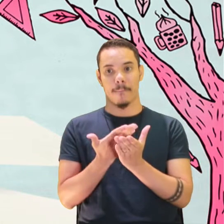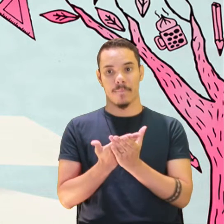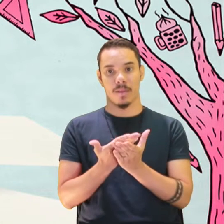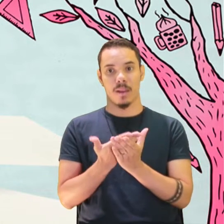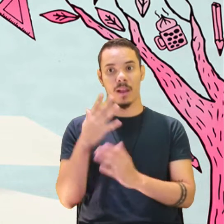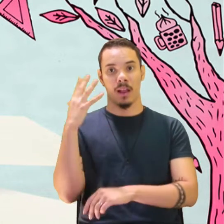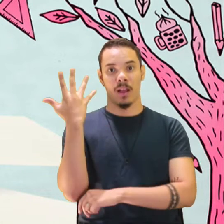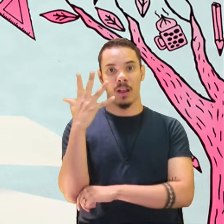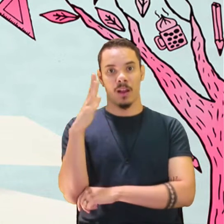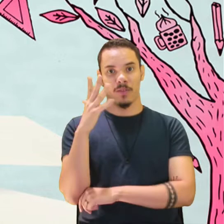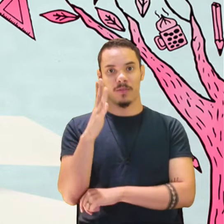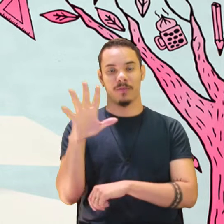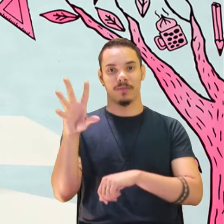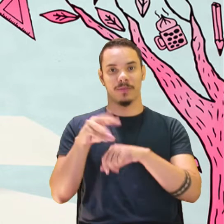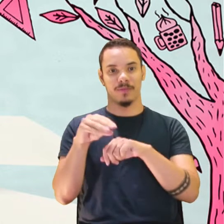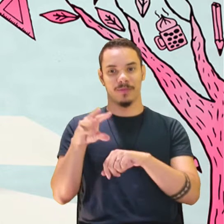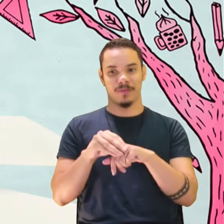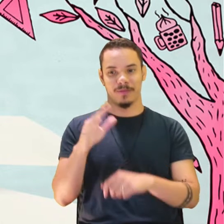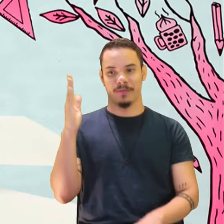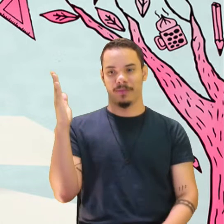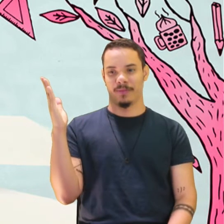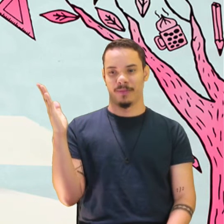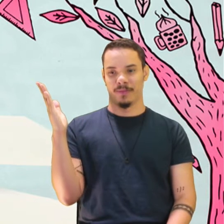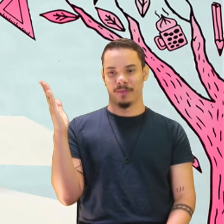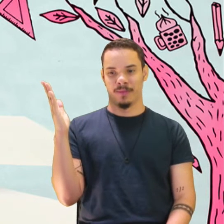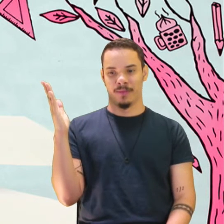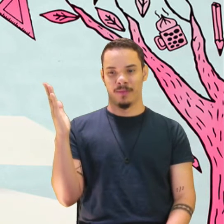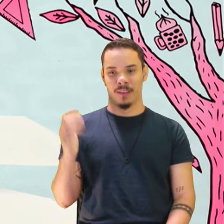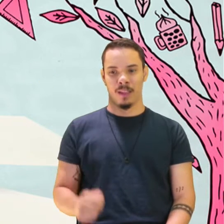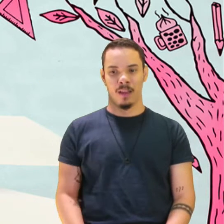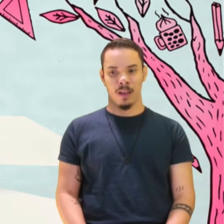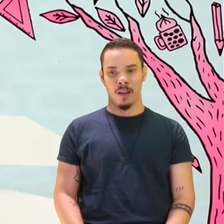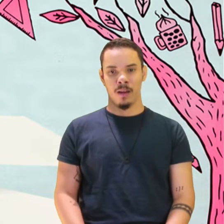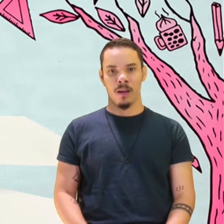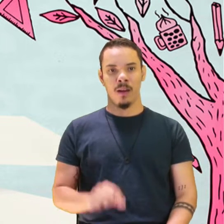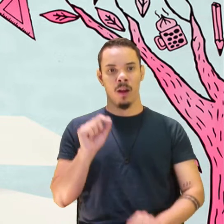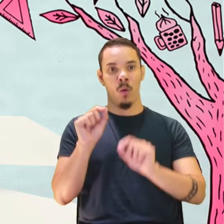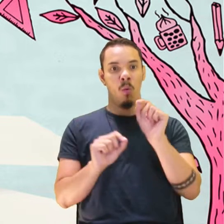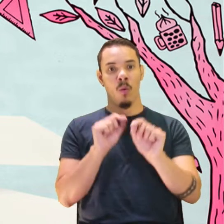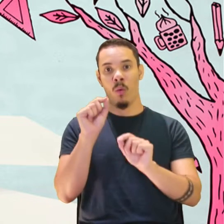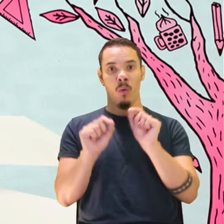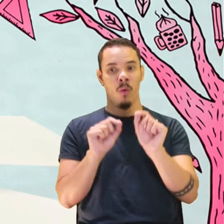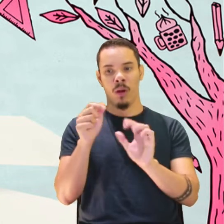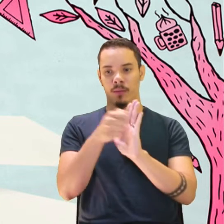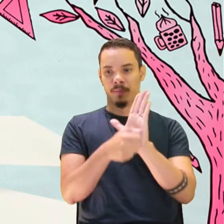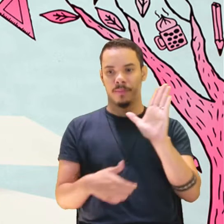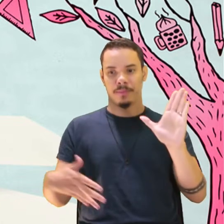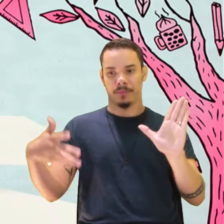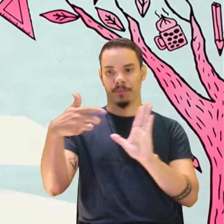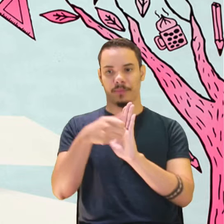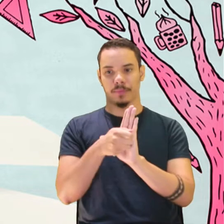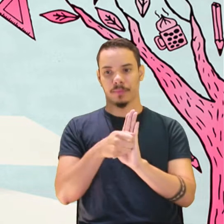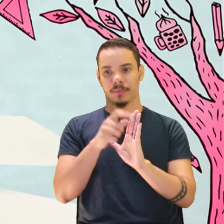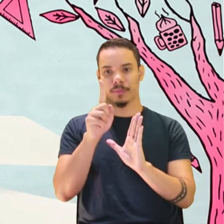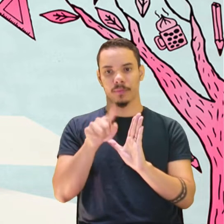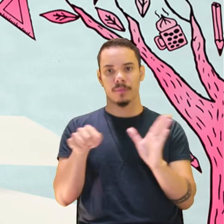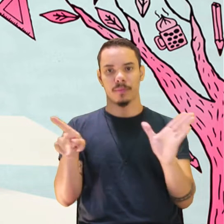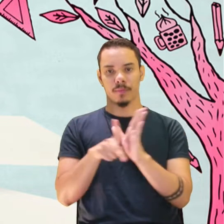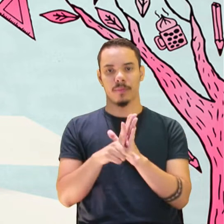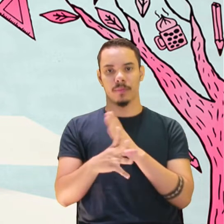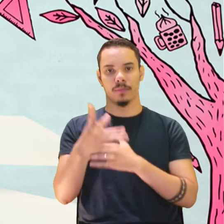árvore do conhecimento. Amadinha, figuras de linguagem ligadas